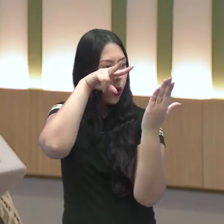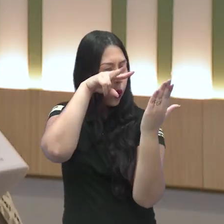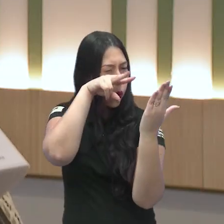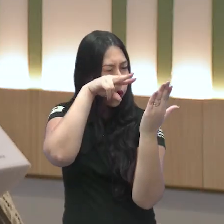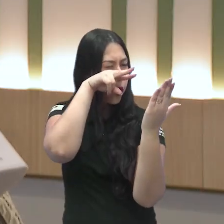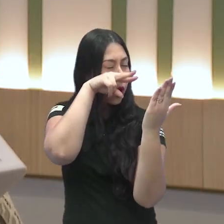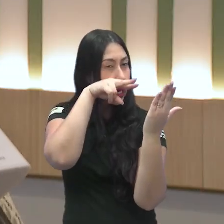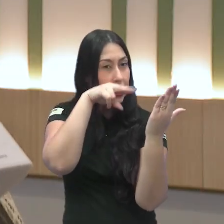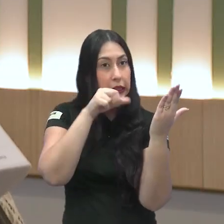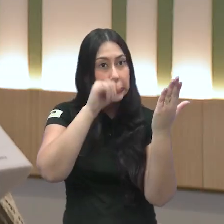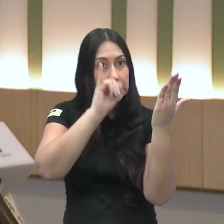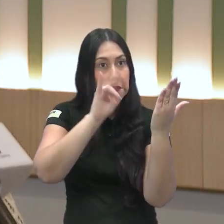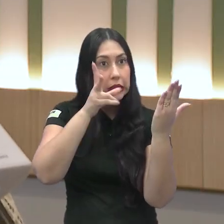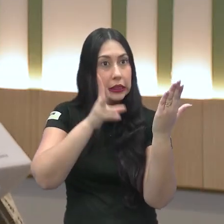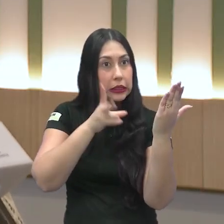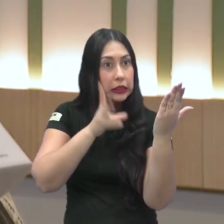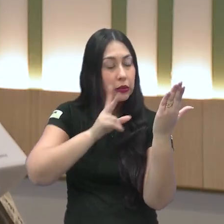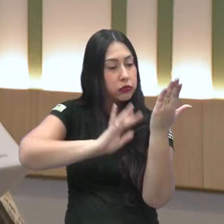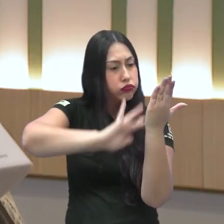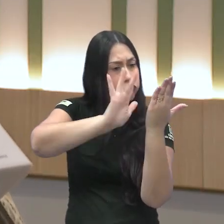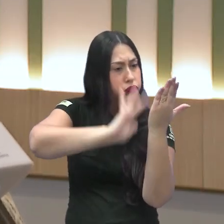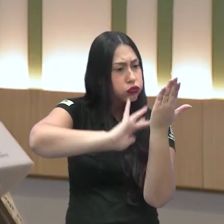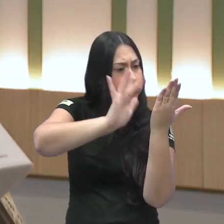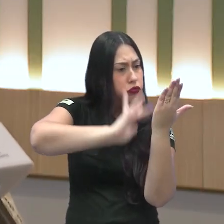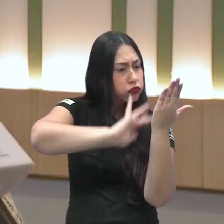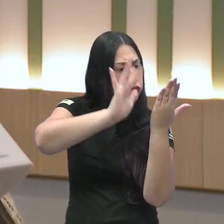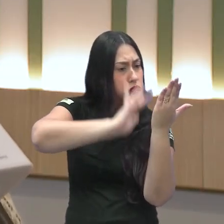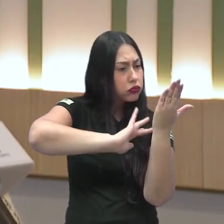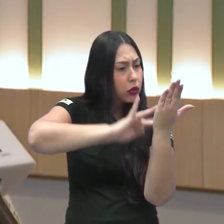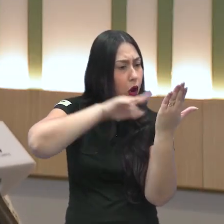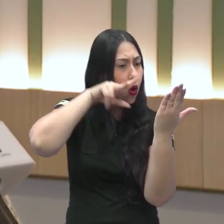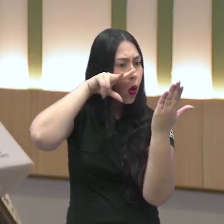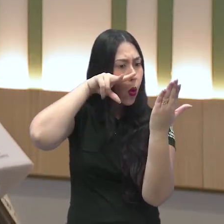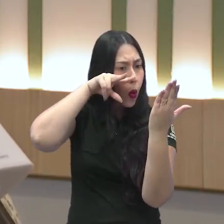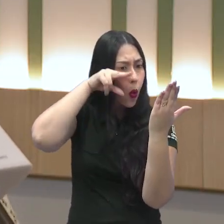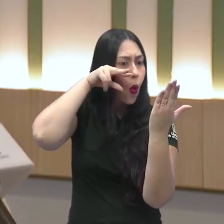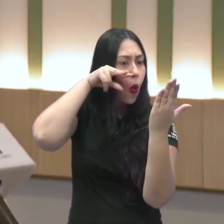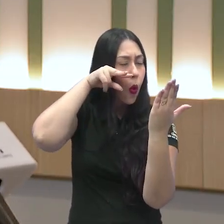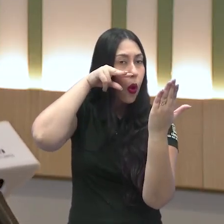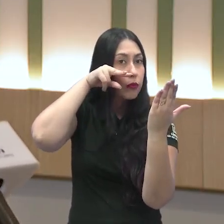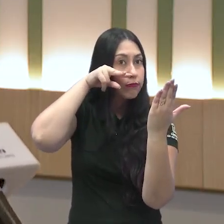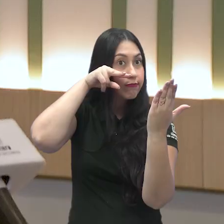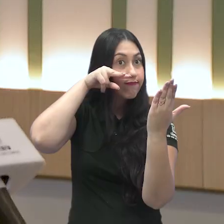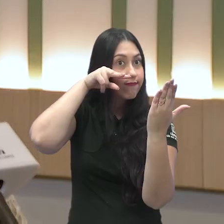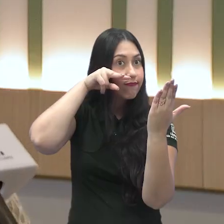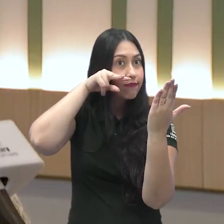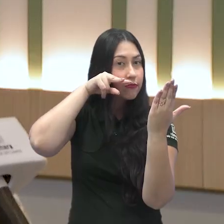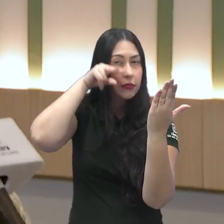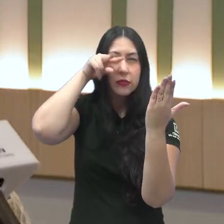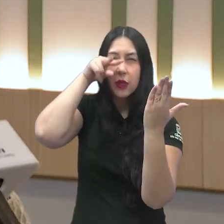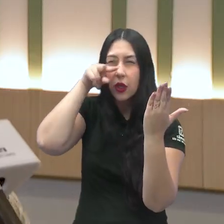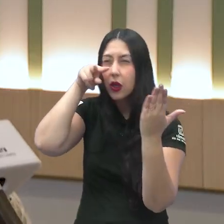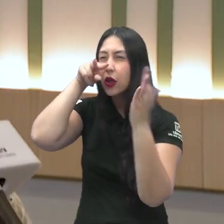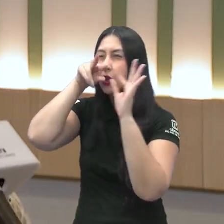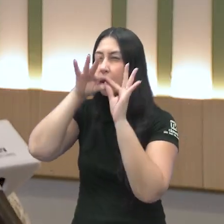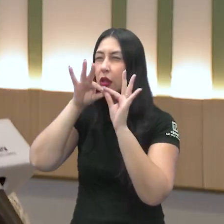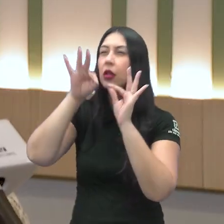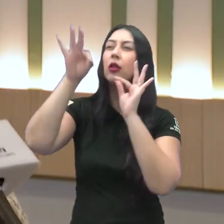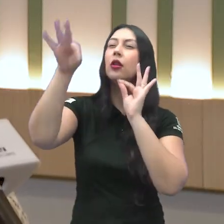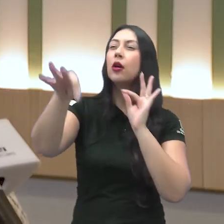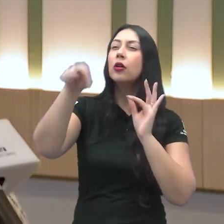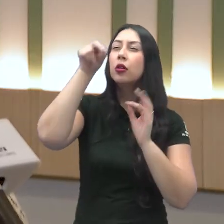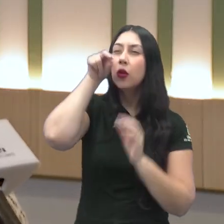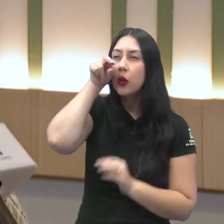outro, né? Ele faz uma convergência. E quando a gente fica só nessa posição de leitura de perto, quando vai